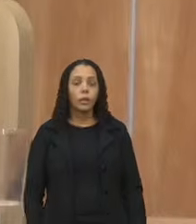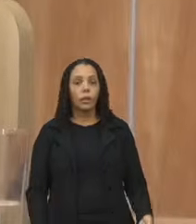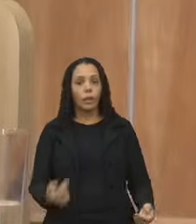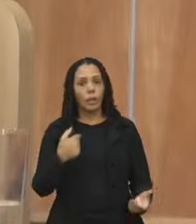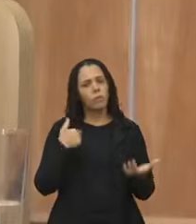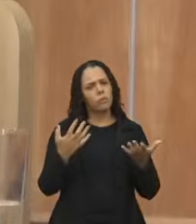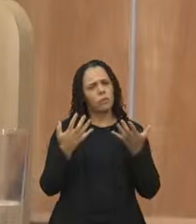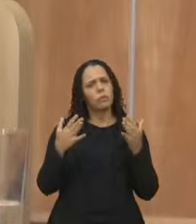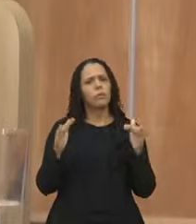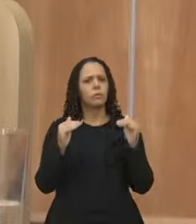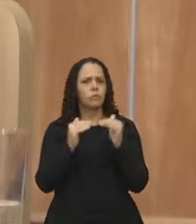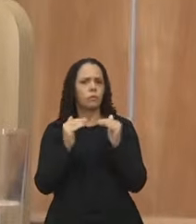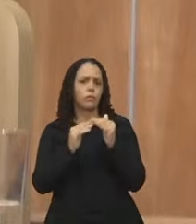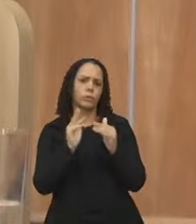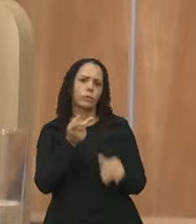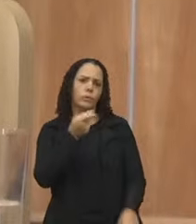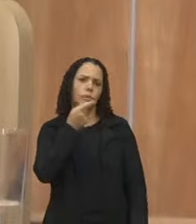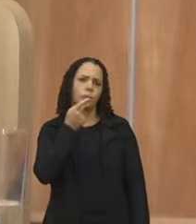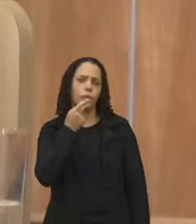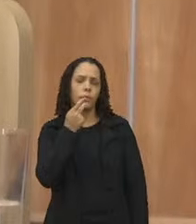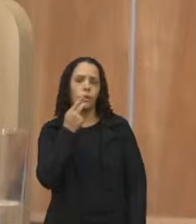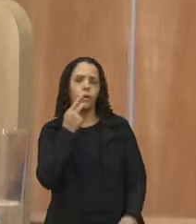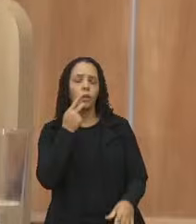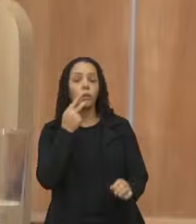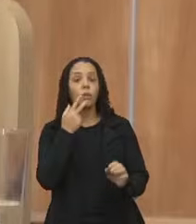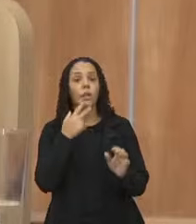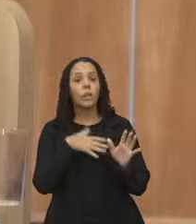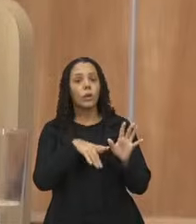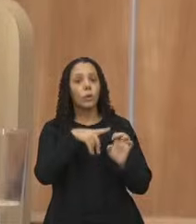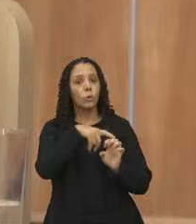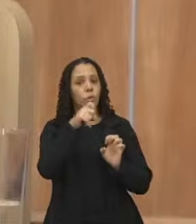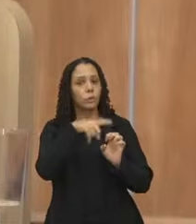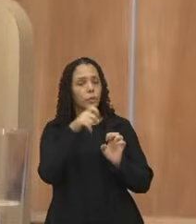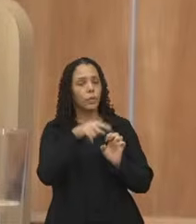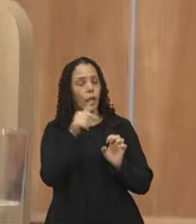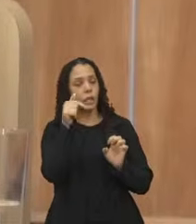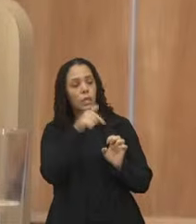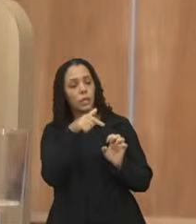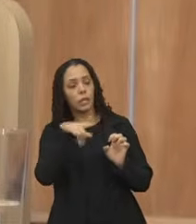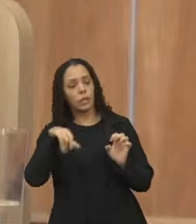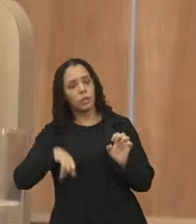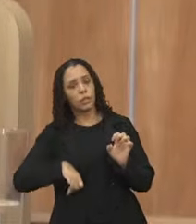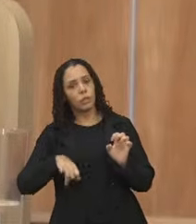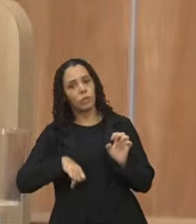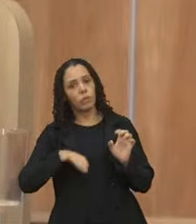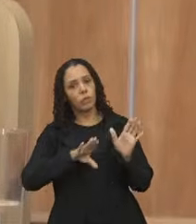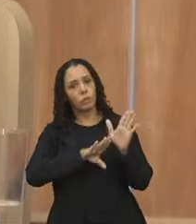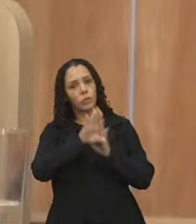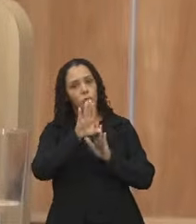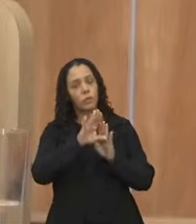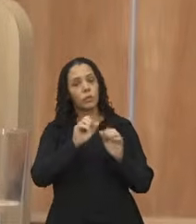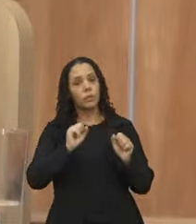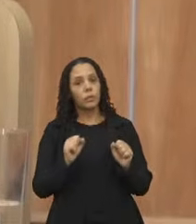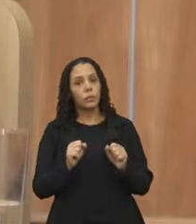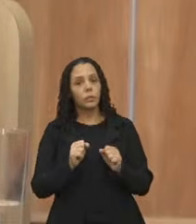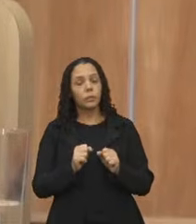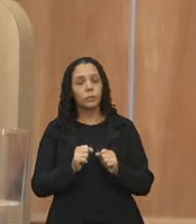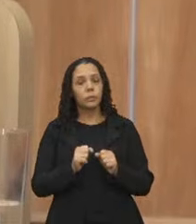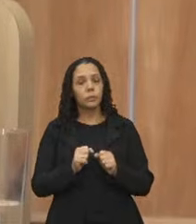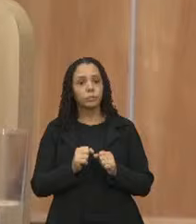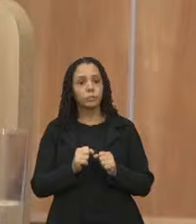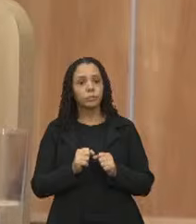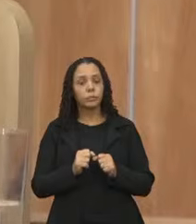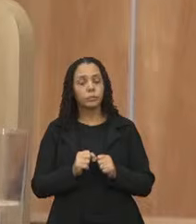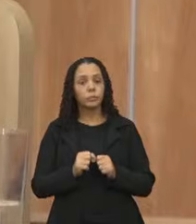vereador Hernani de que os empresários que vão ser impactados por esse aumento de imposto vão ter a grandeza de não repassar ele para